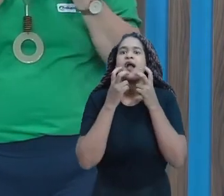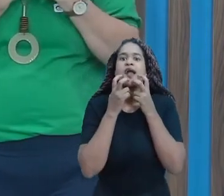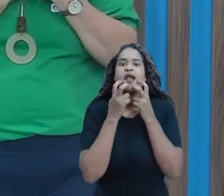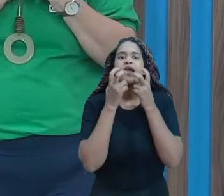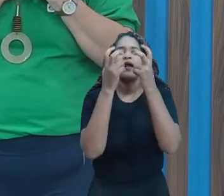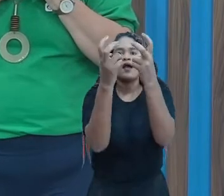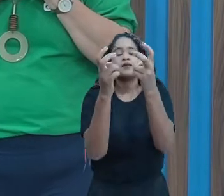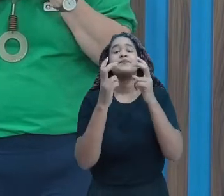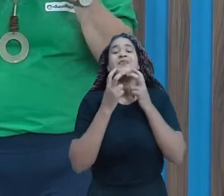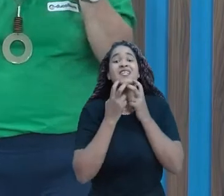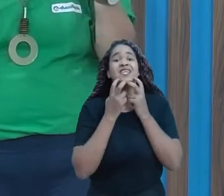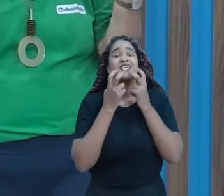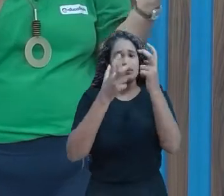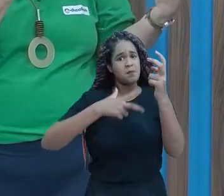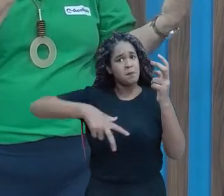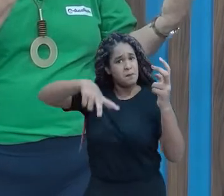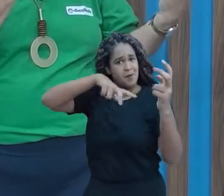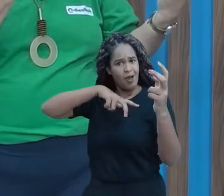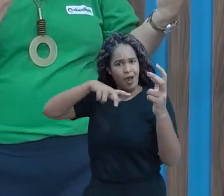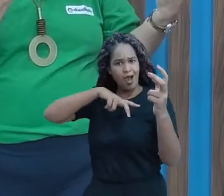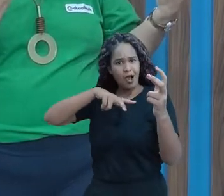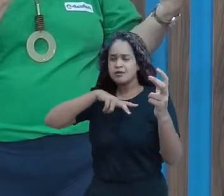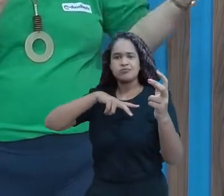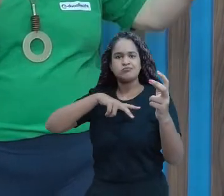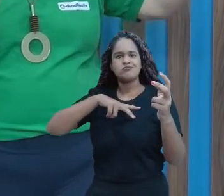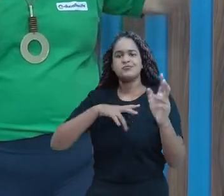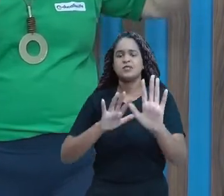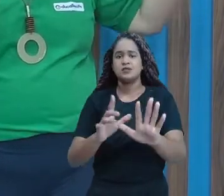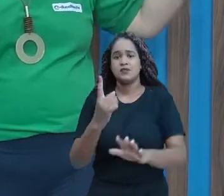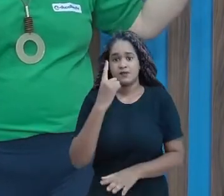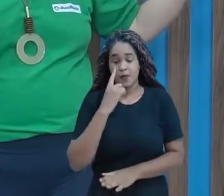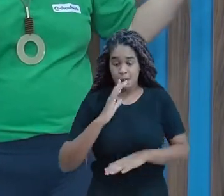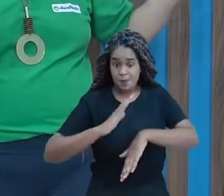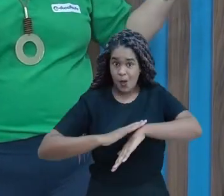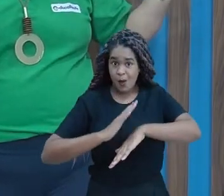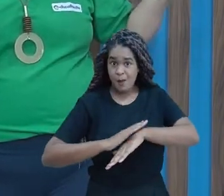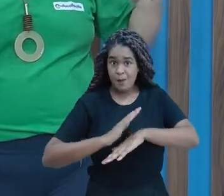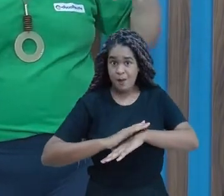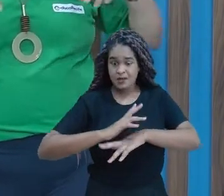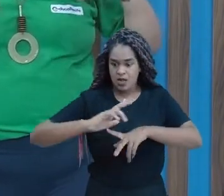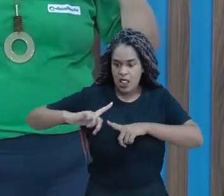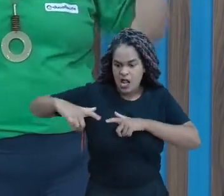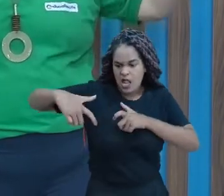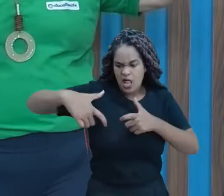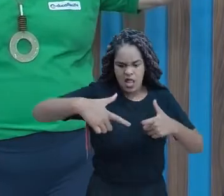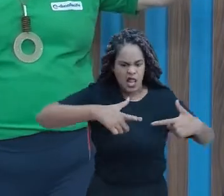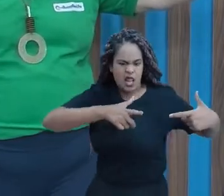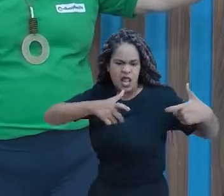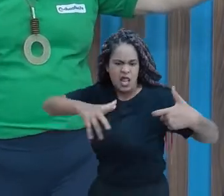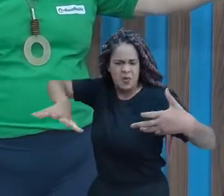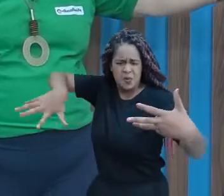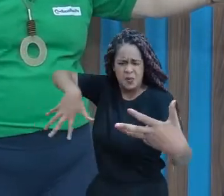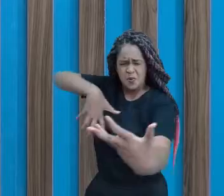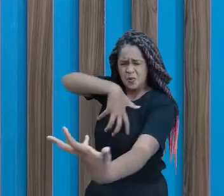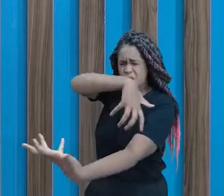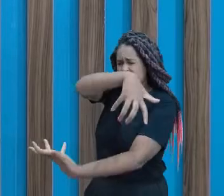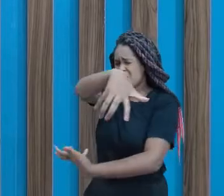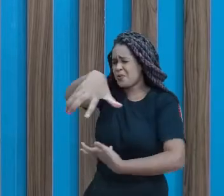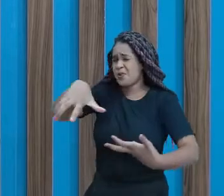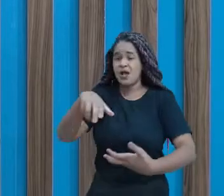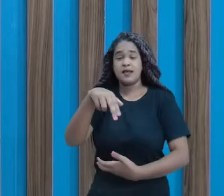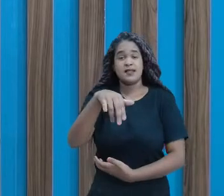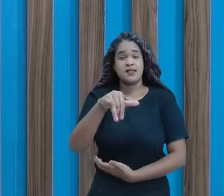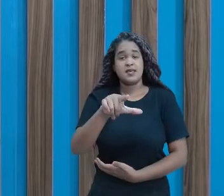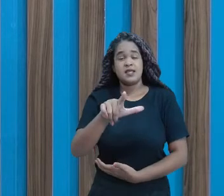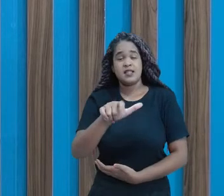não é pessoal, não é uma angústia pessoal, porque era um momento entre guerras, foi um momento do niilismo, né,